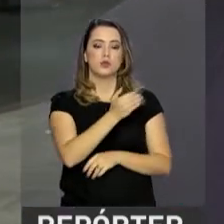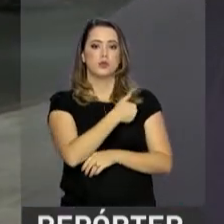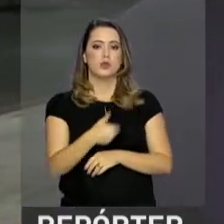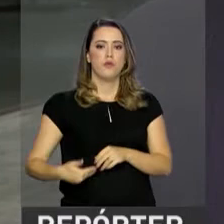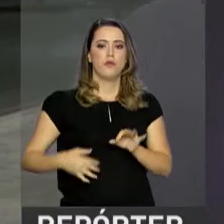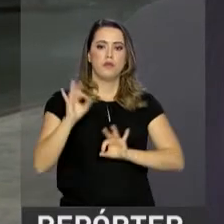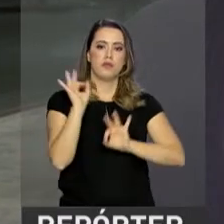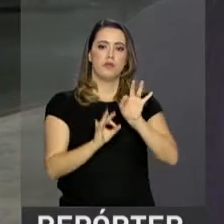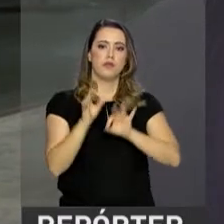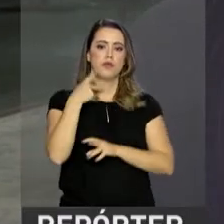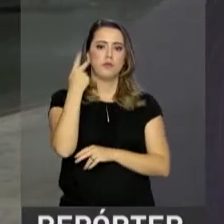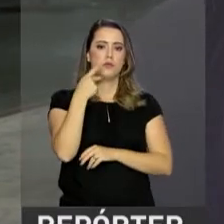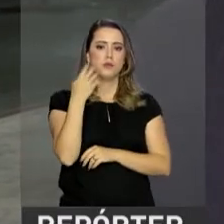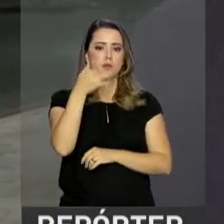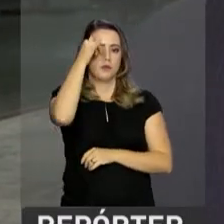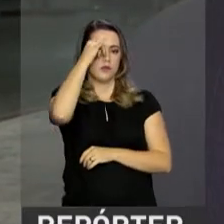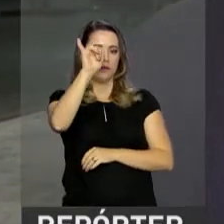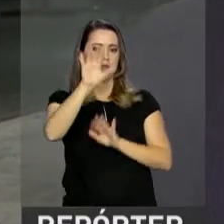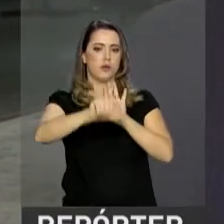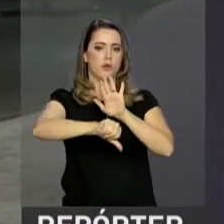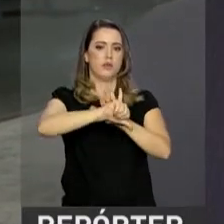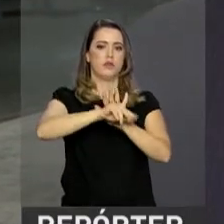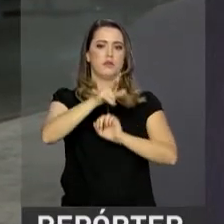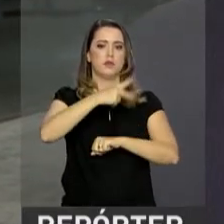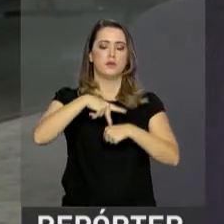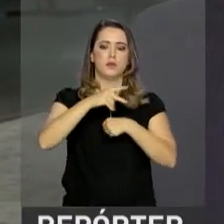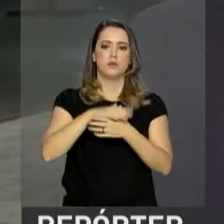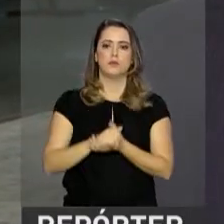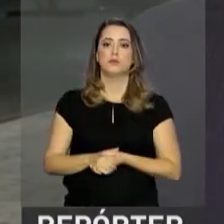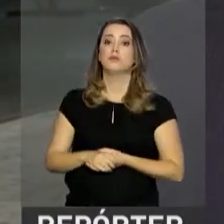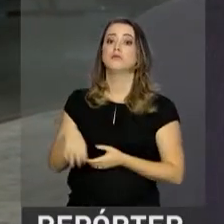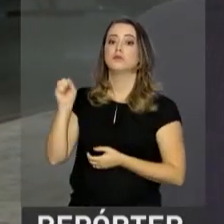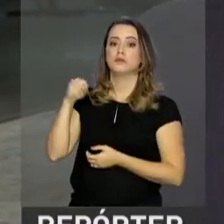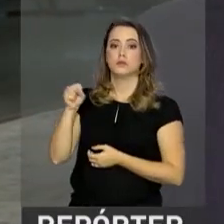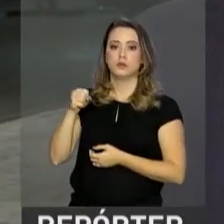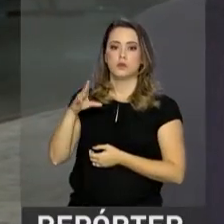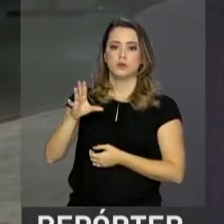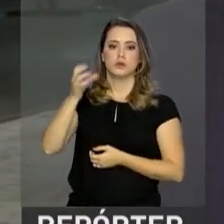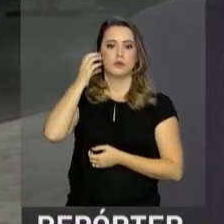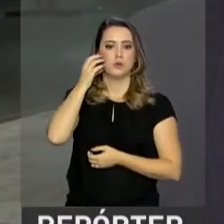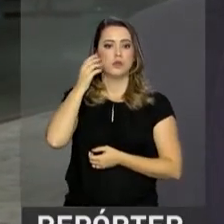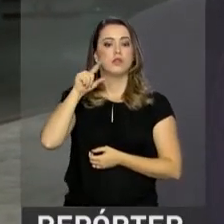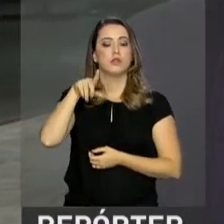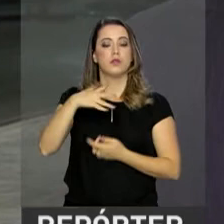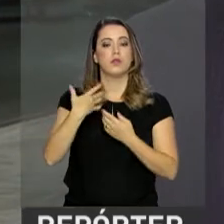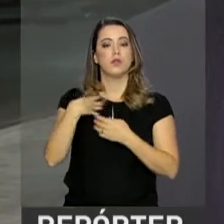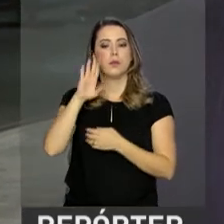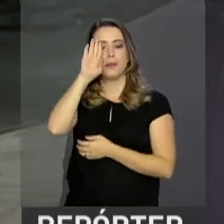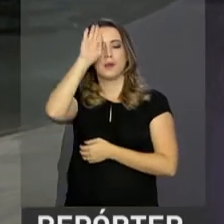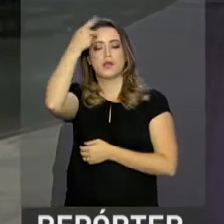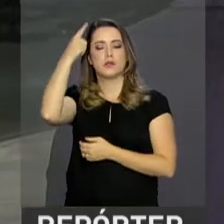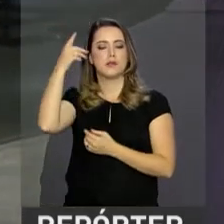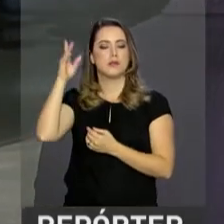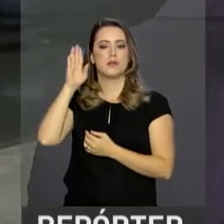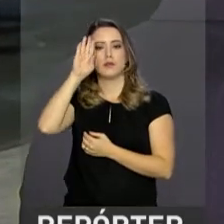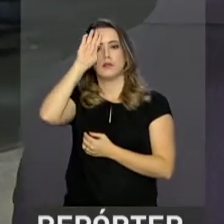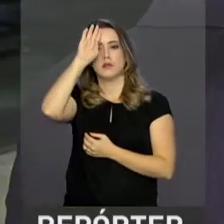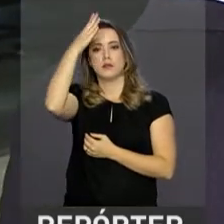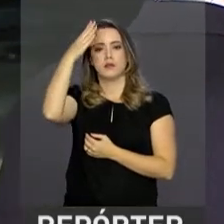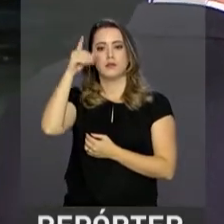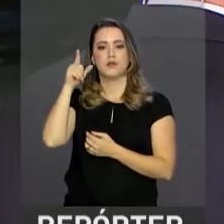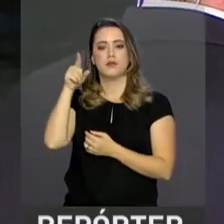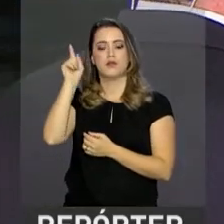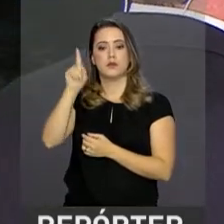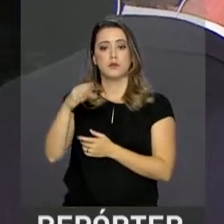para combater esse crime no país? Com certeza. O Disque 100 é o principal, é o